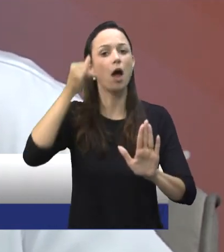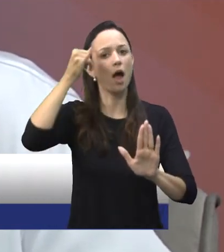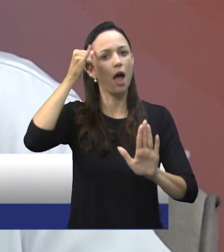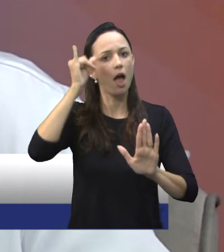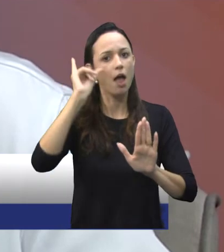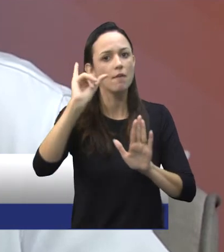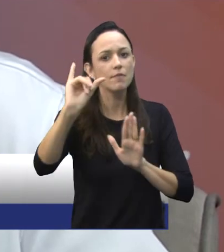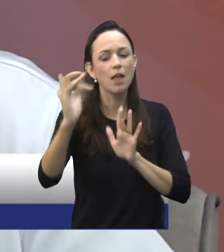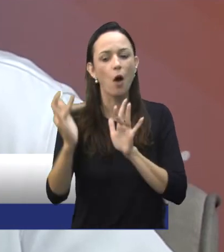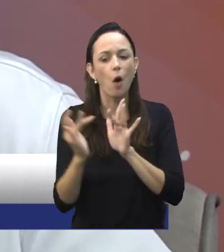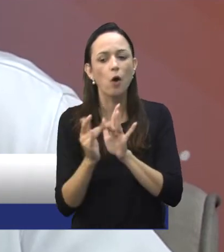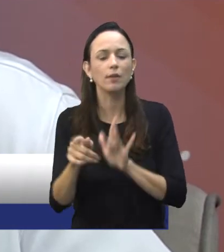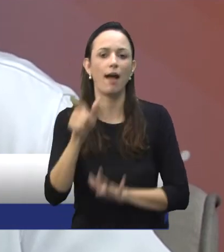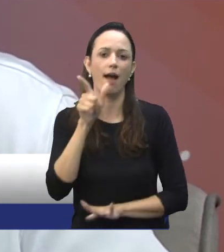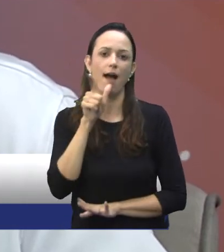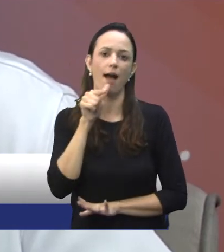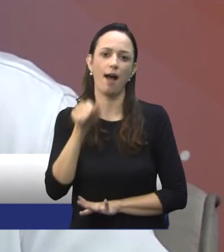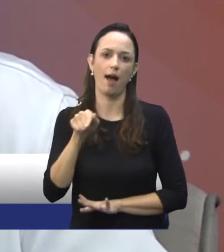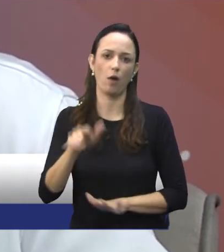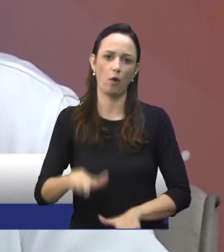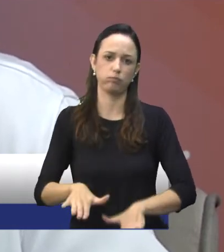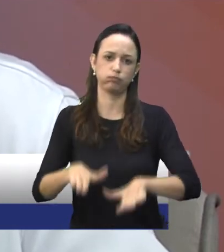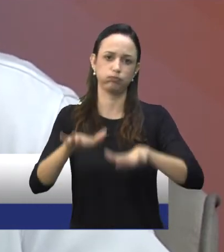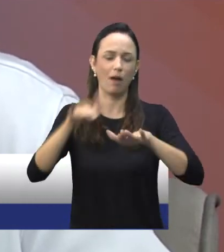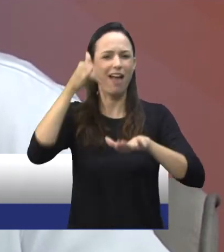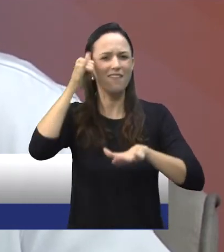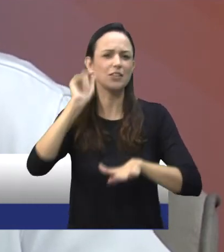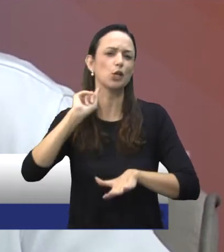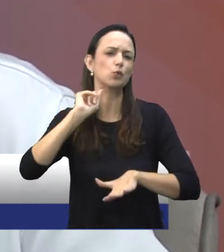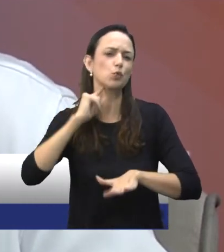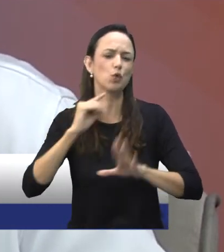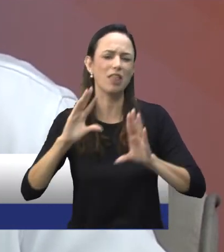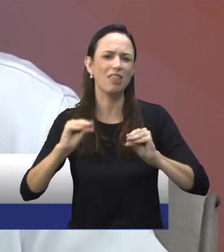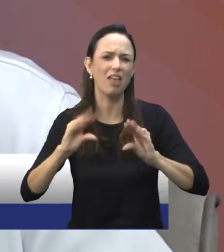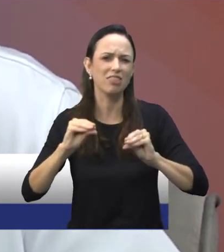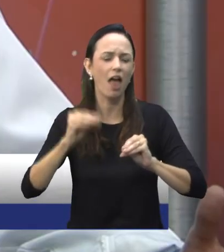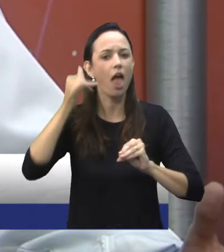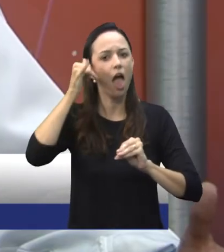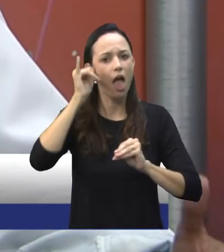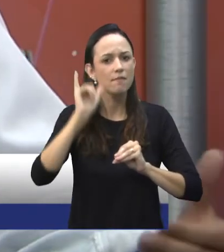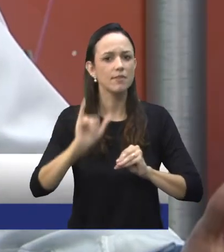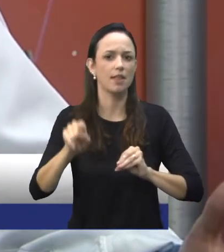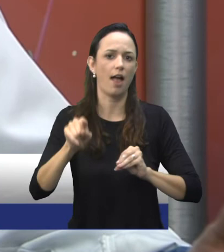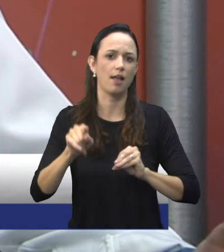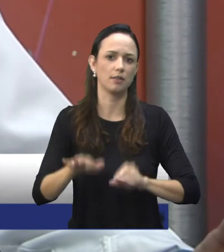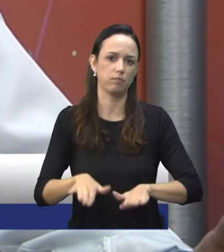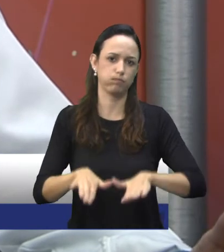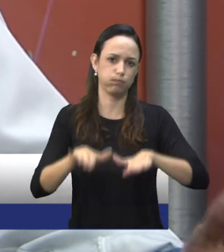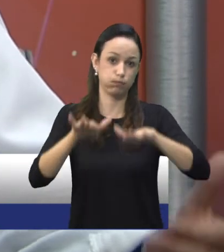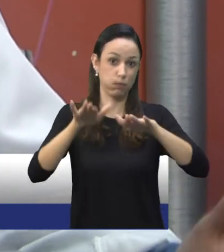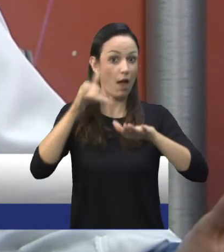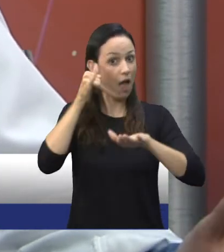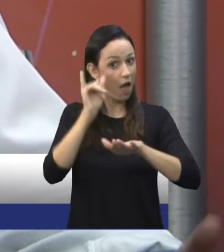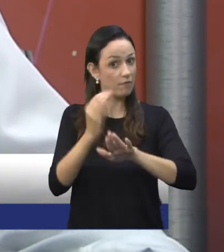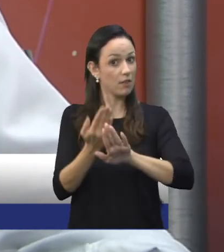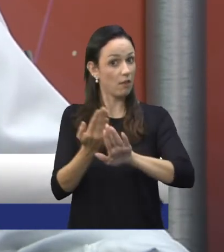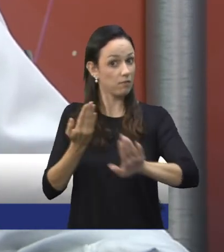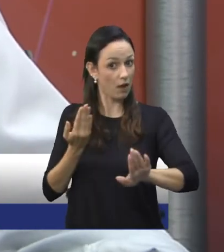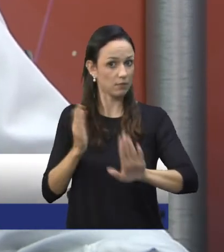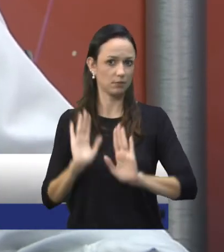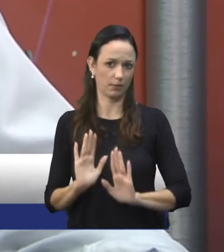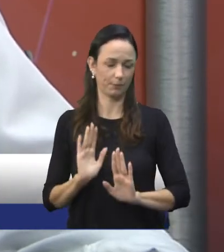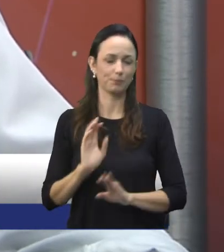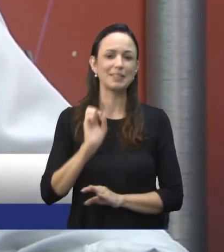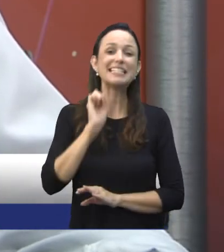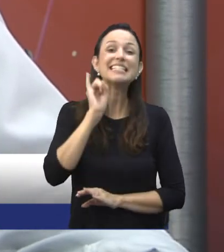enchentes, evitar essa água, evitar essa lama, evitar o contato com essa inundação. Se a pessoa trabalha em